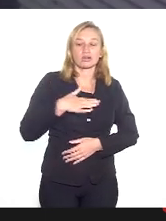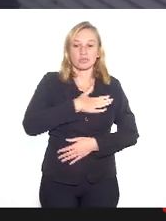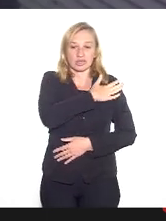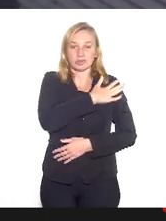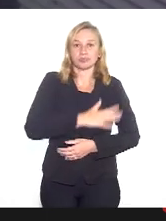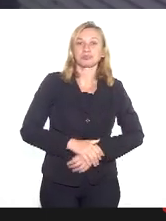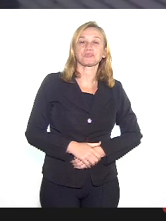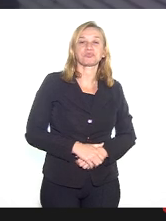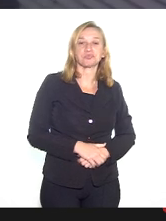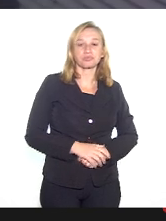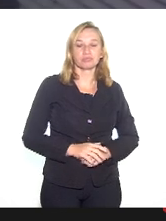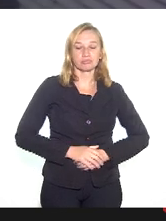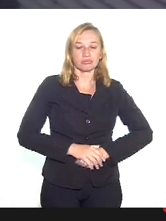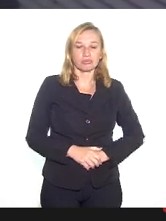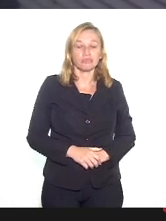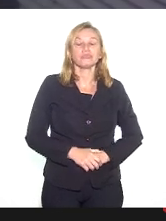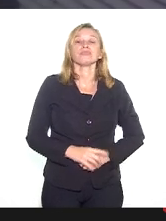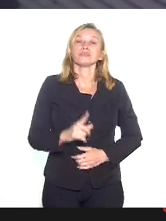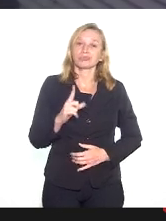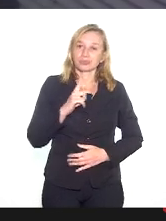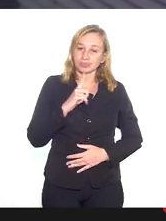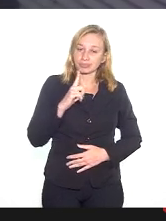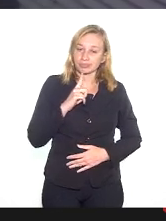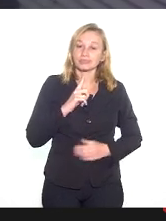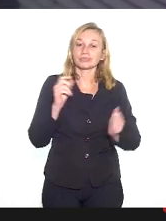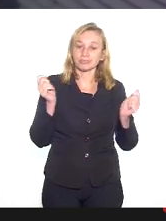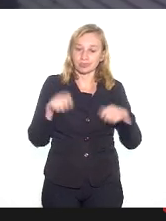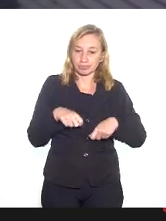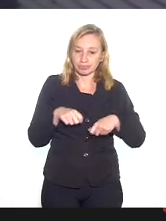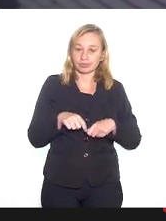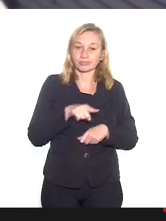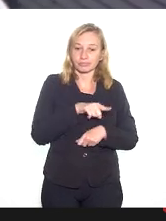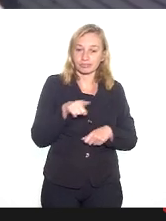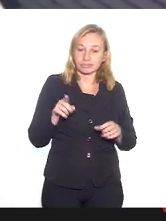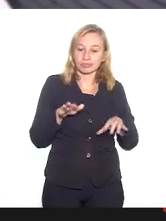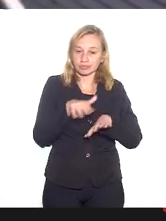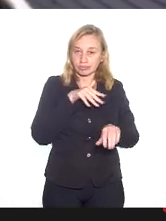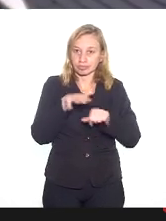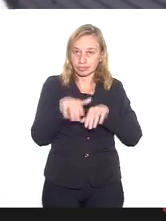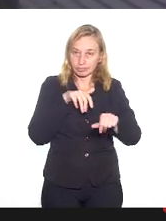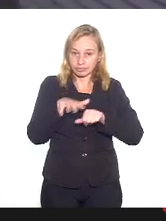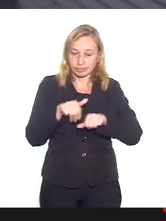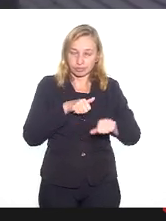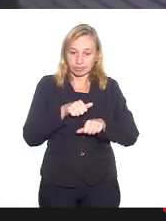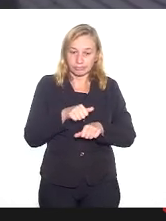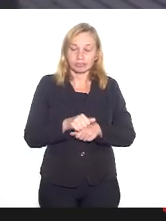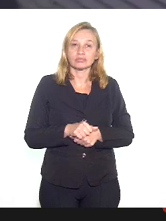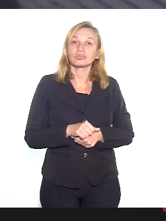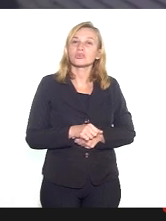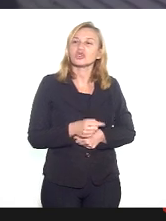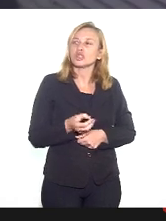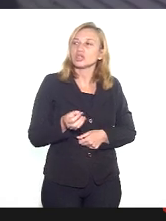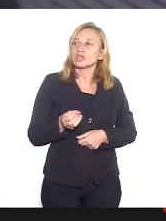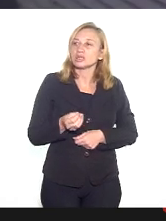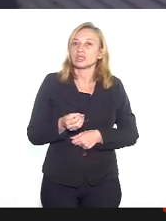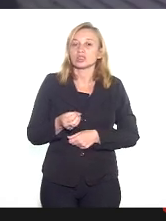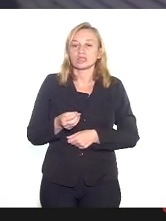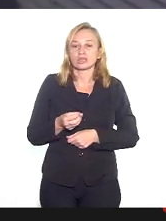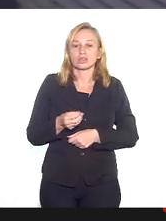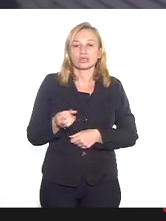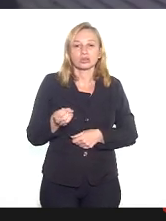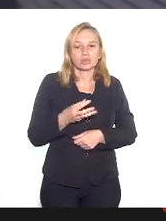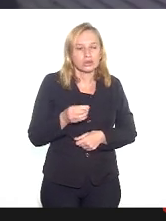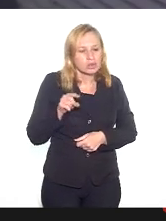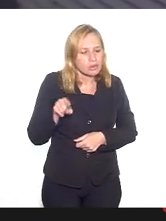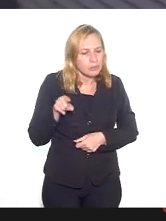militares. Então, a gente ainda tem, né, a possibilidade dessa convocação, e recentemente o Corpo de